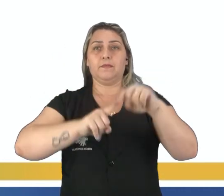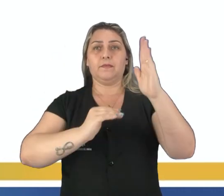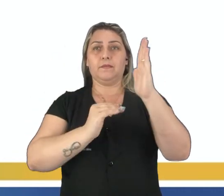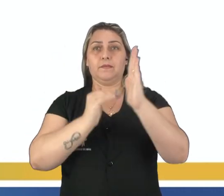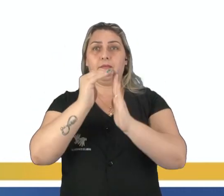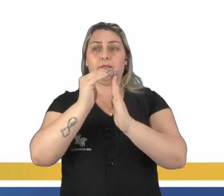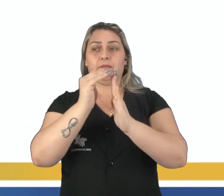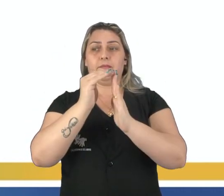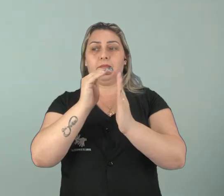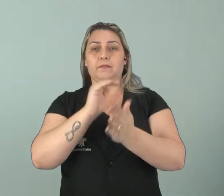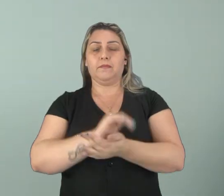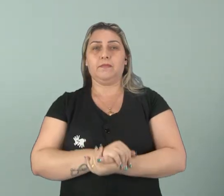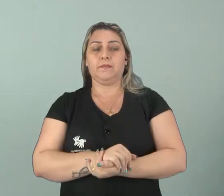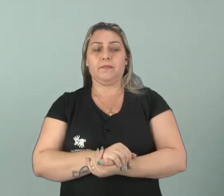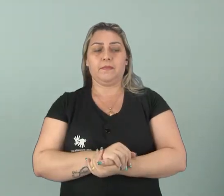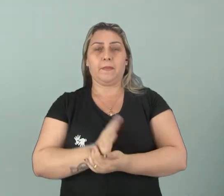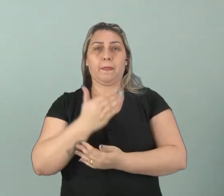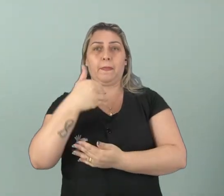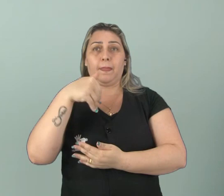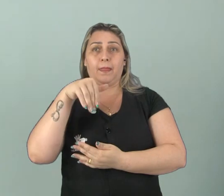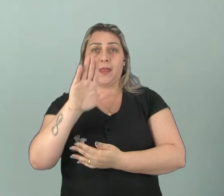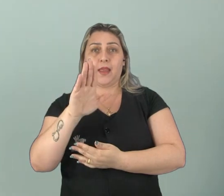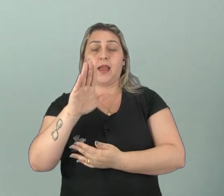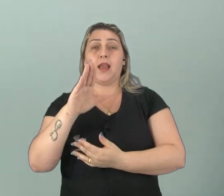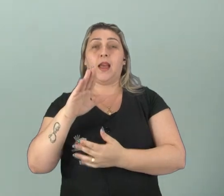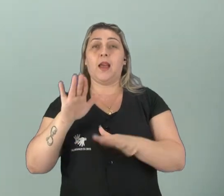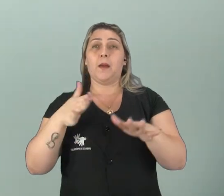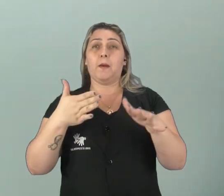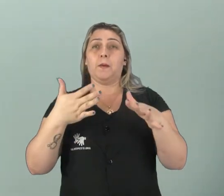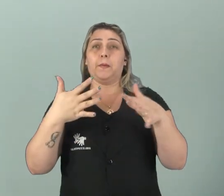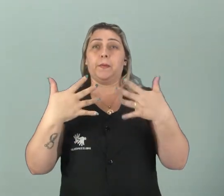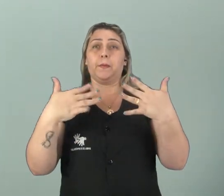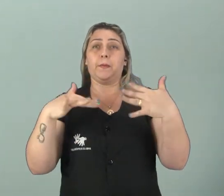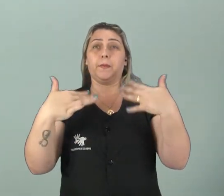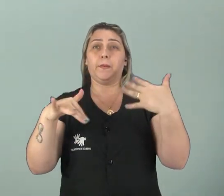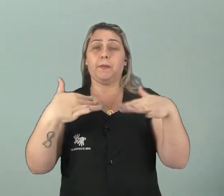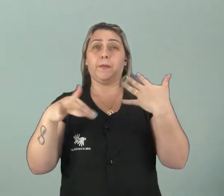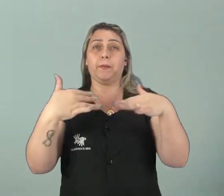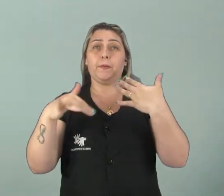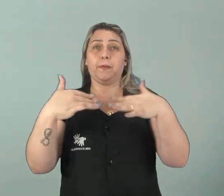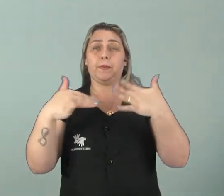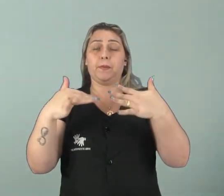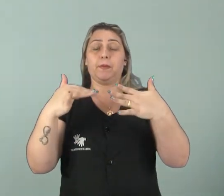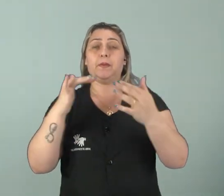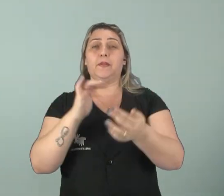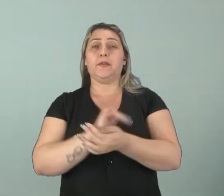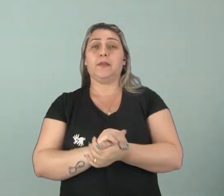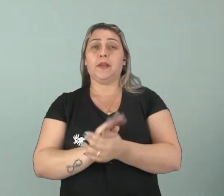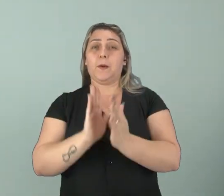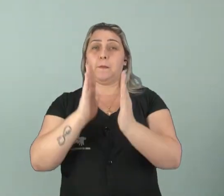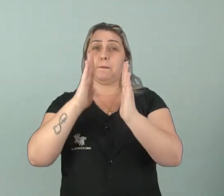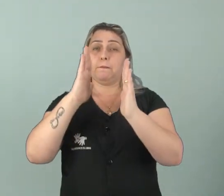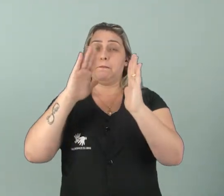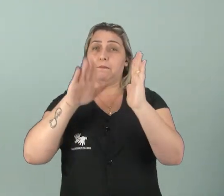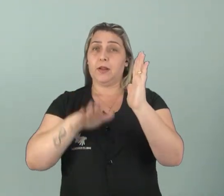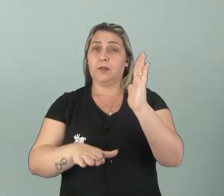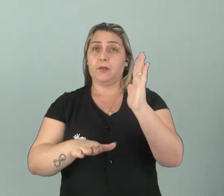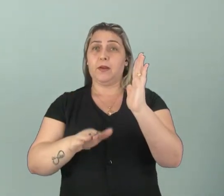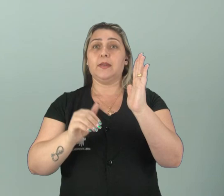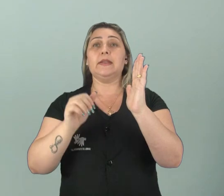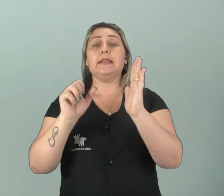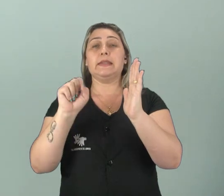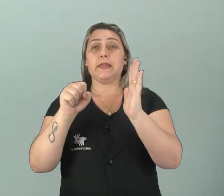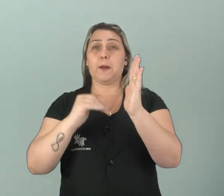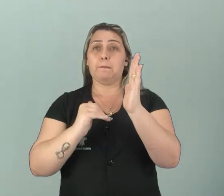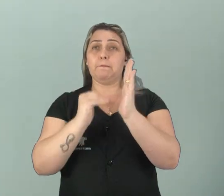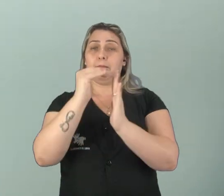só que o que acontece? Quanto mais essas partículas vibram, maior essa energia e não menor, como está representado lá na